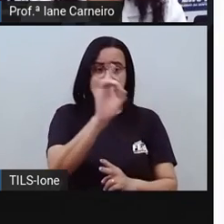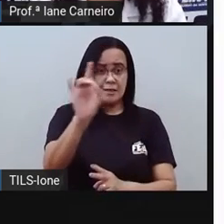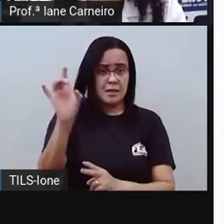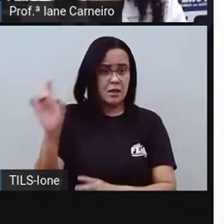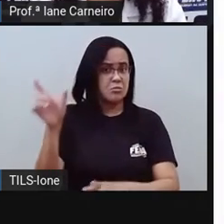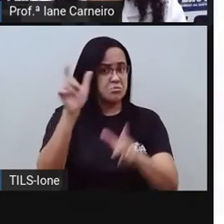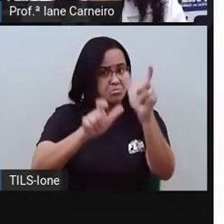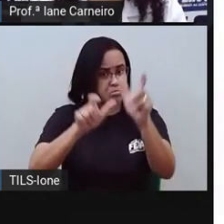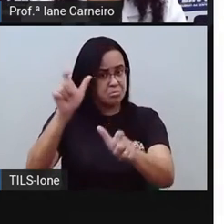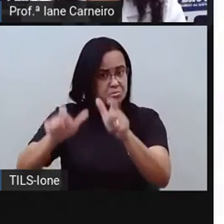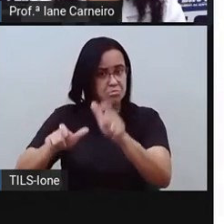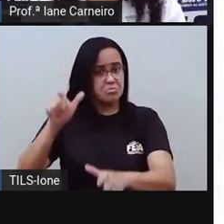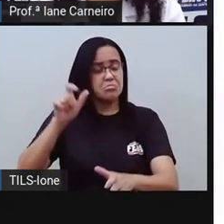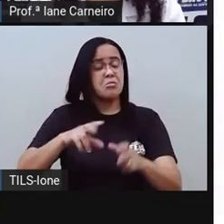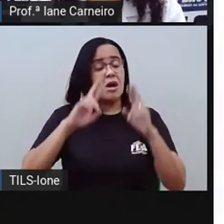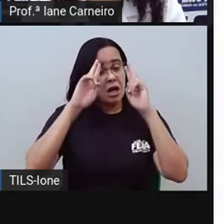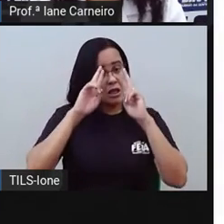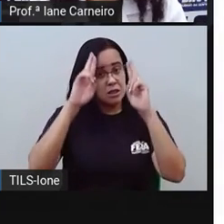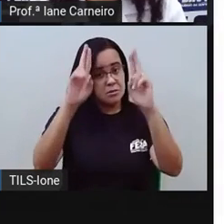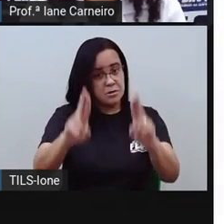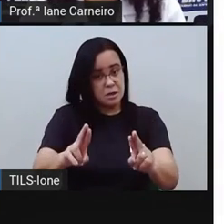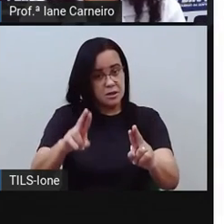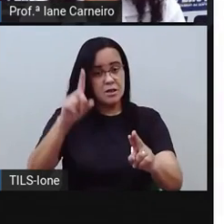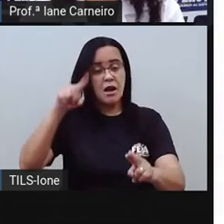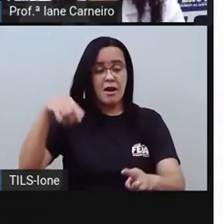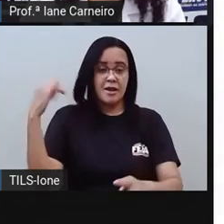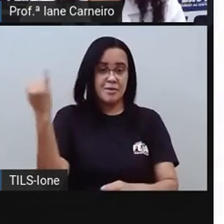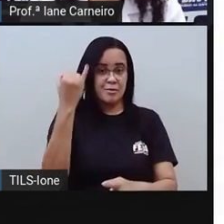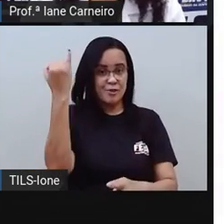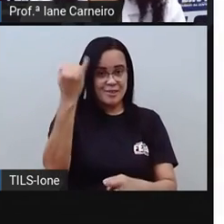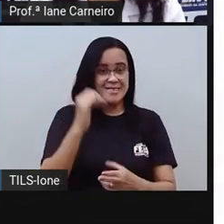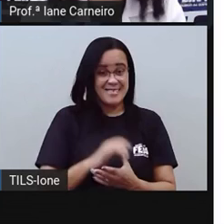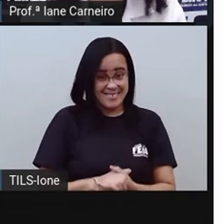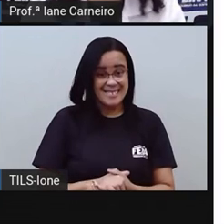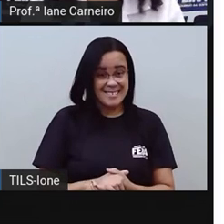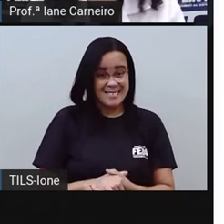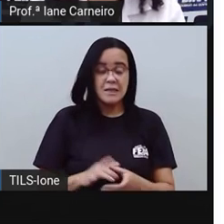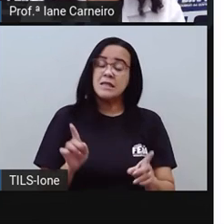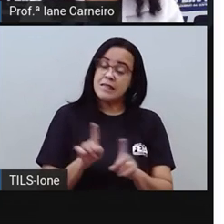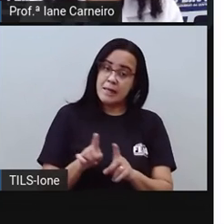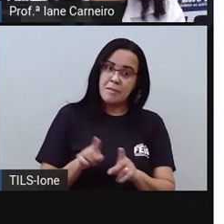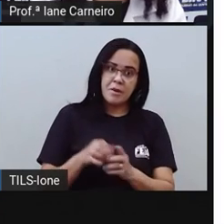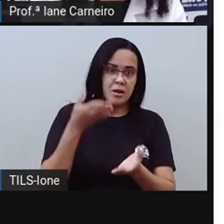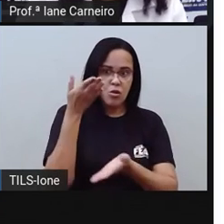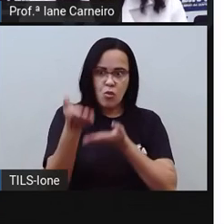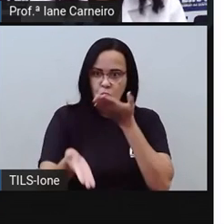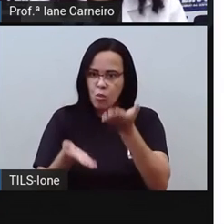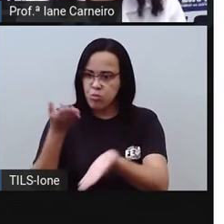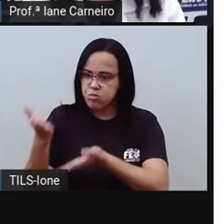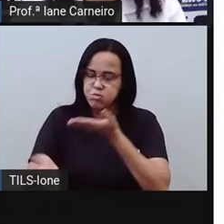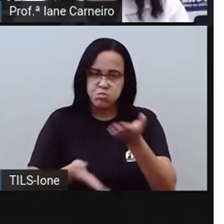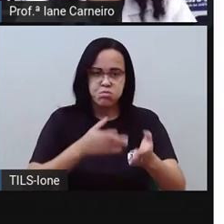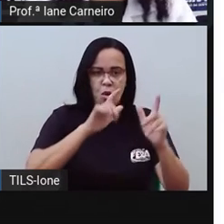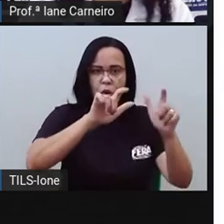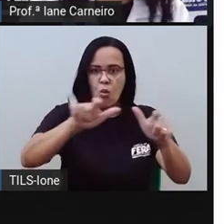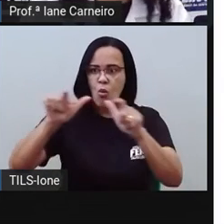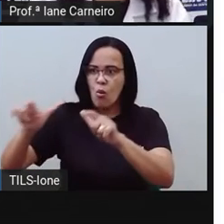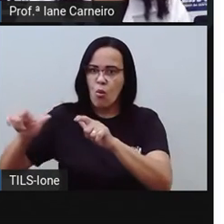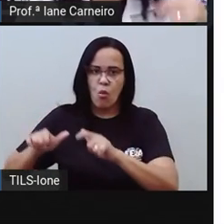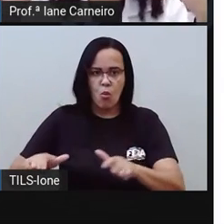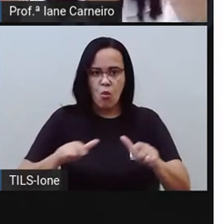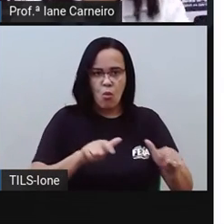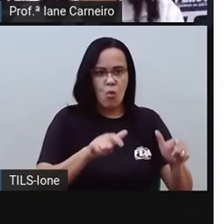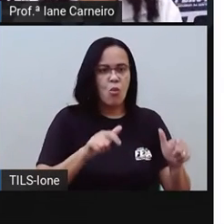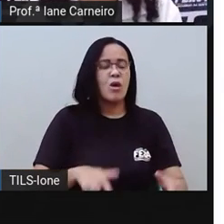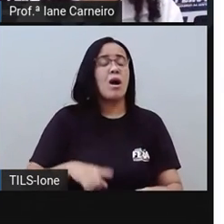joia? E ao cuidar do ambiente que a gente vive, também é importante, ninguém quer viver num ambiente que está tudo sujo, em que